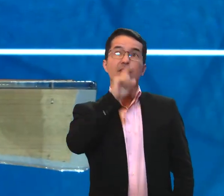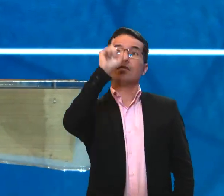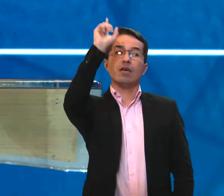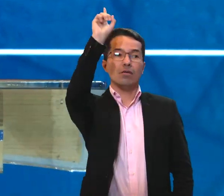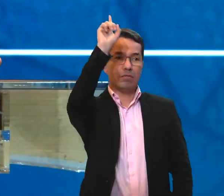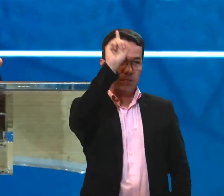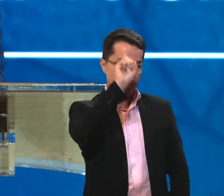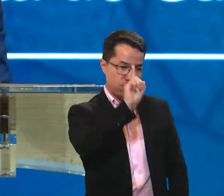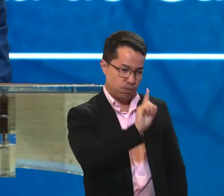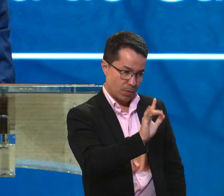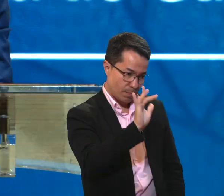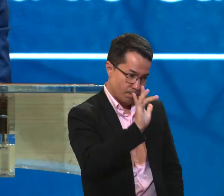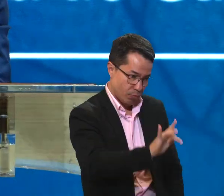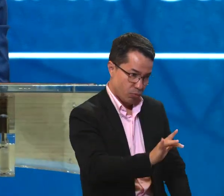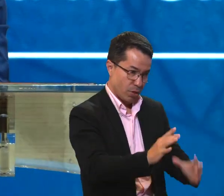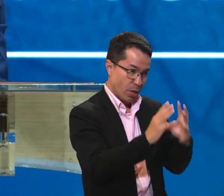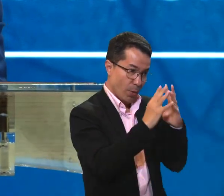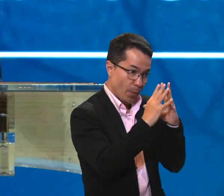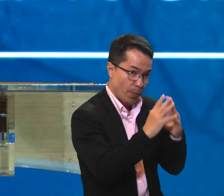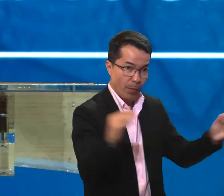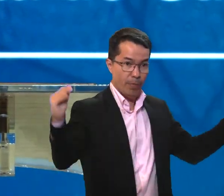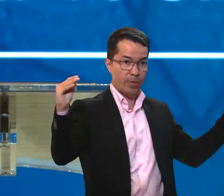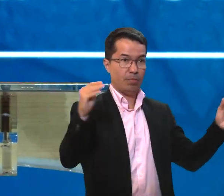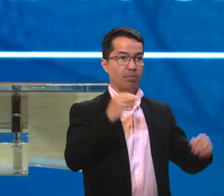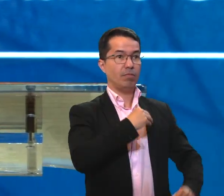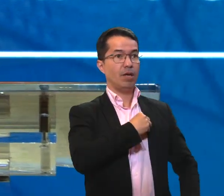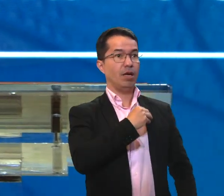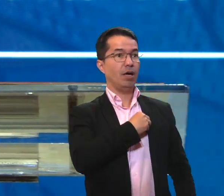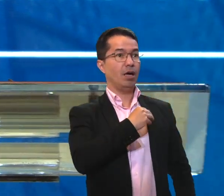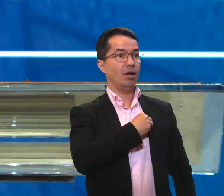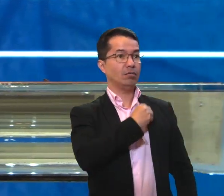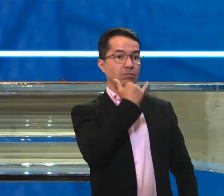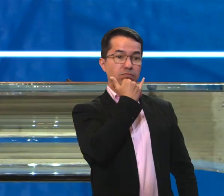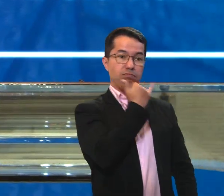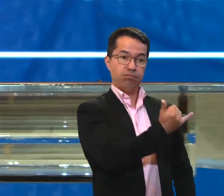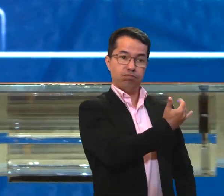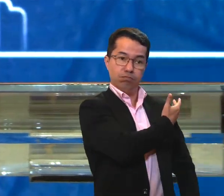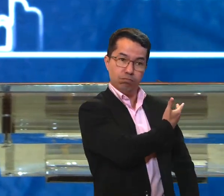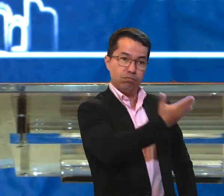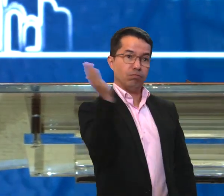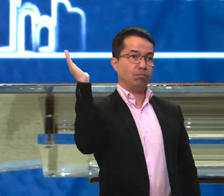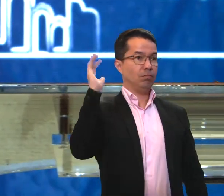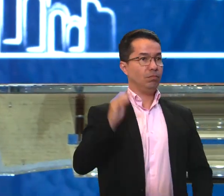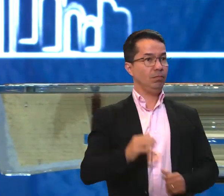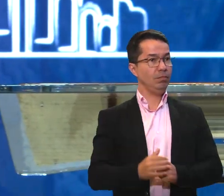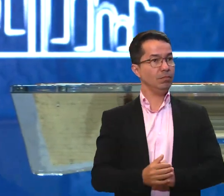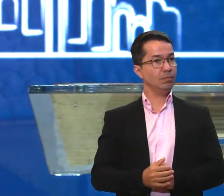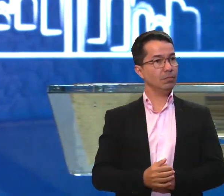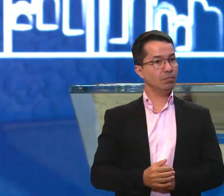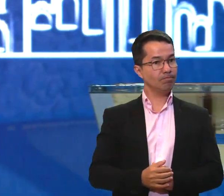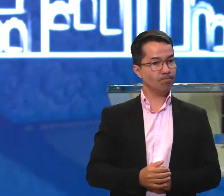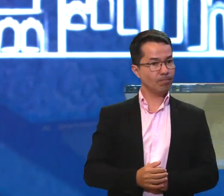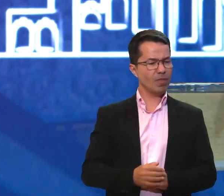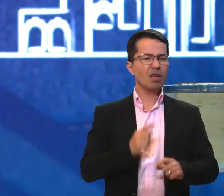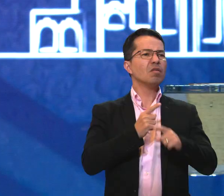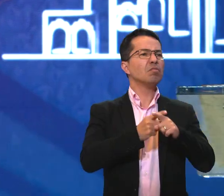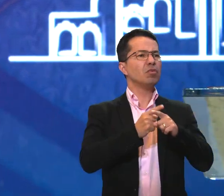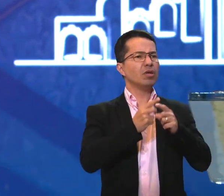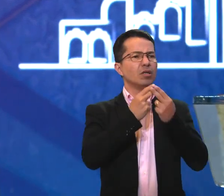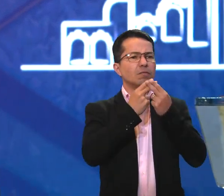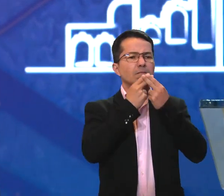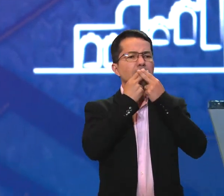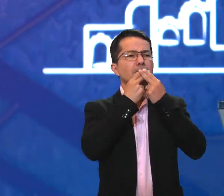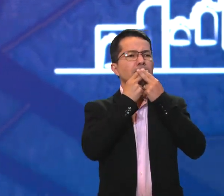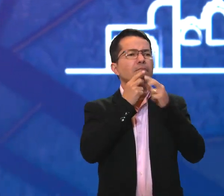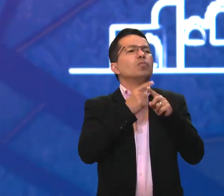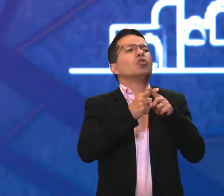Por que jejum, pastor? Existem esferas de batalha espiritual que só vencemos, diz a